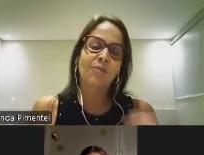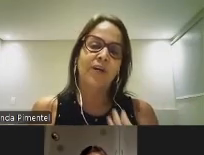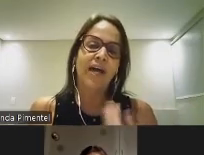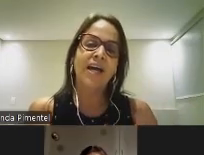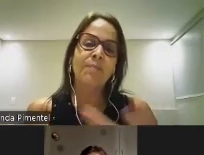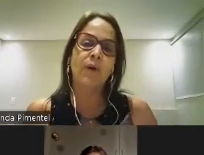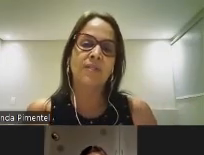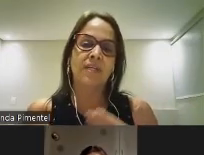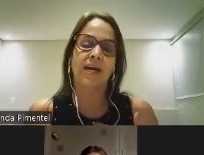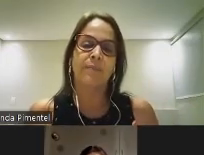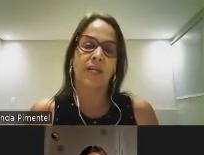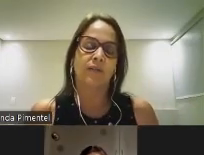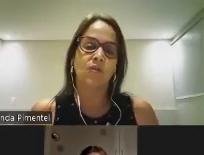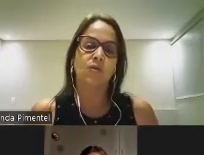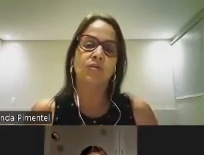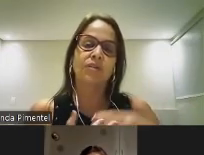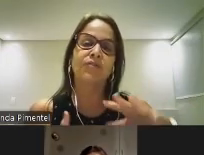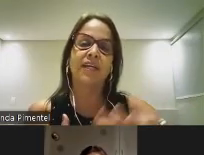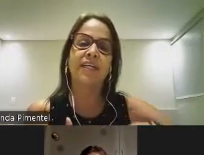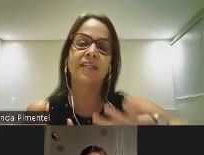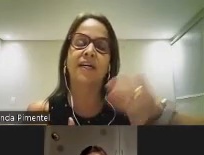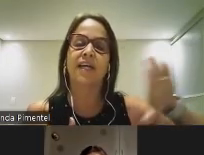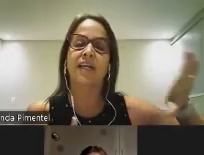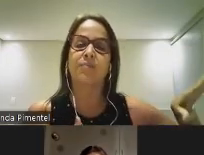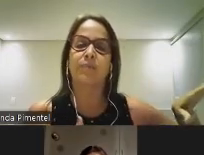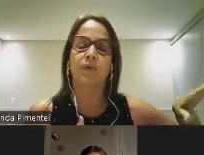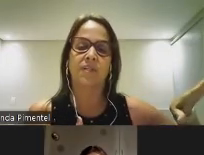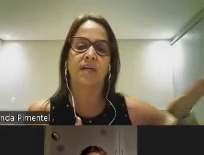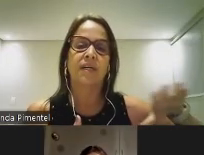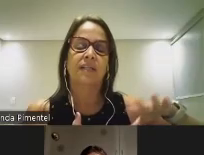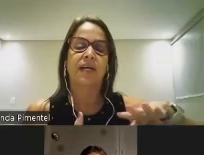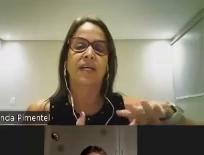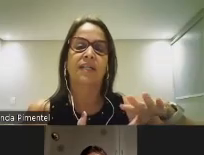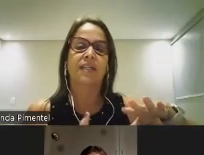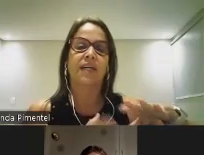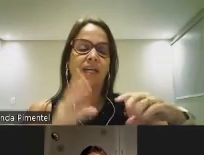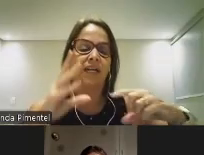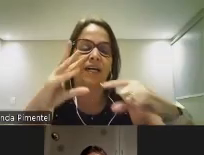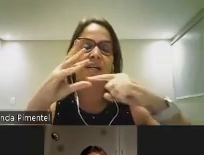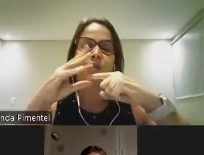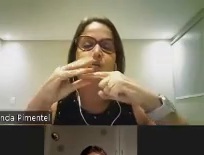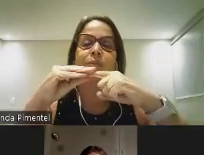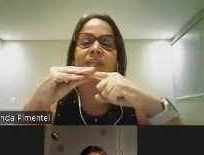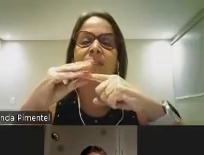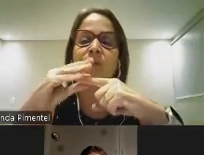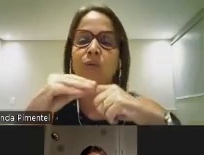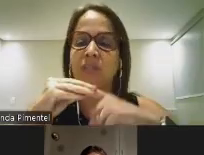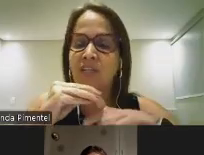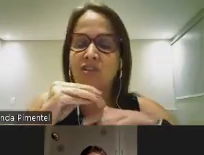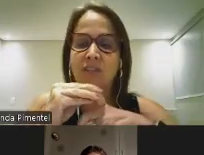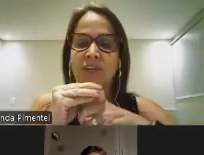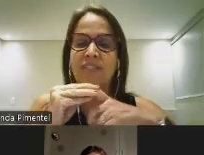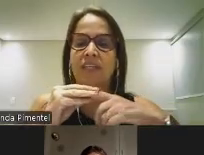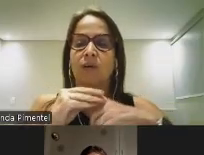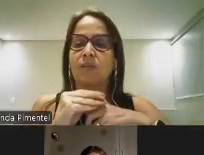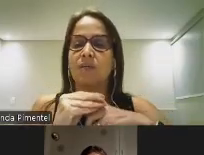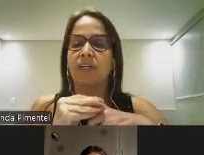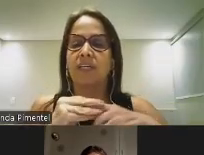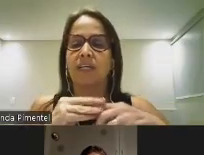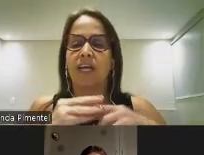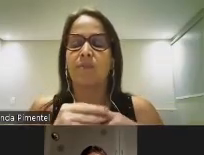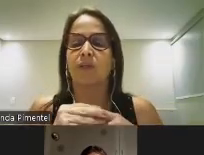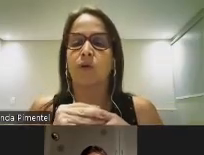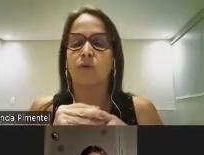intermitente, porque a hipóxia da apneia do sono, diferente daquela hipóxia, daquela tomada de conta que a gente fazia